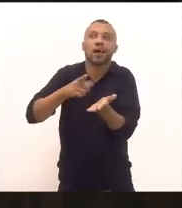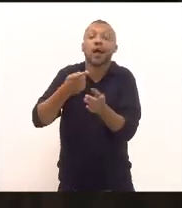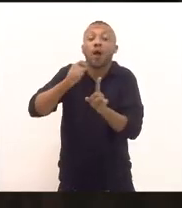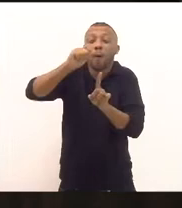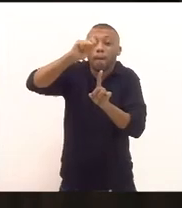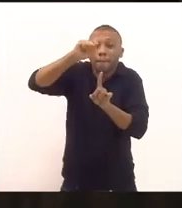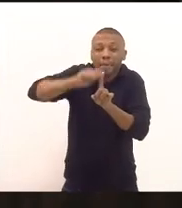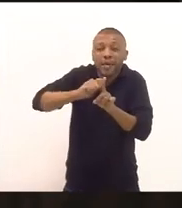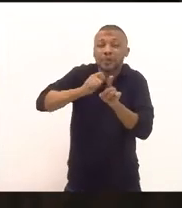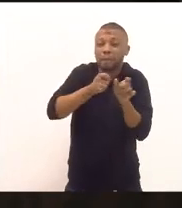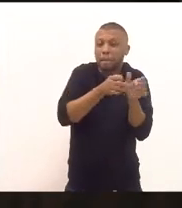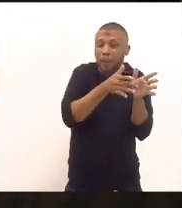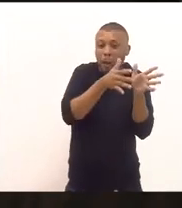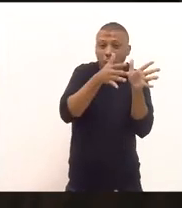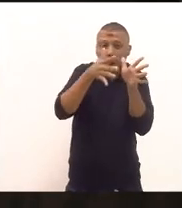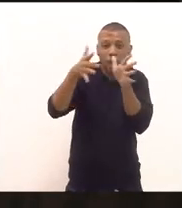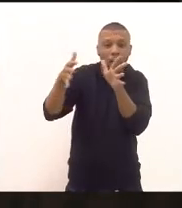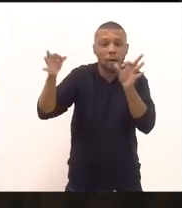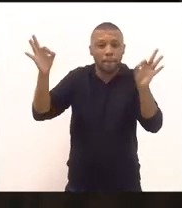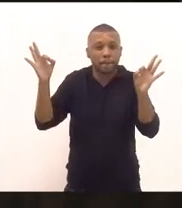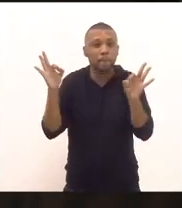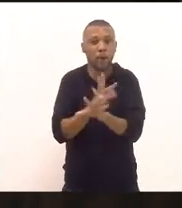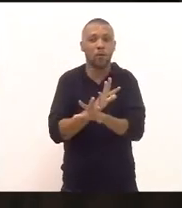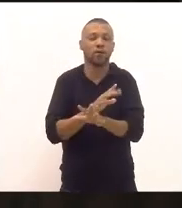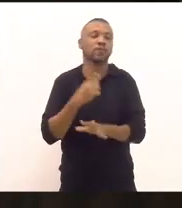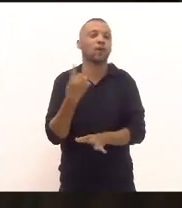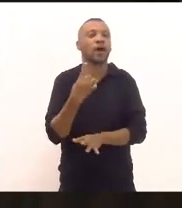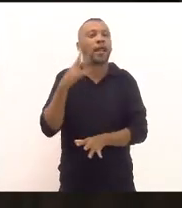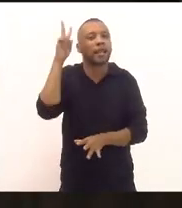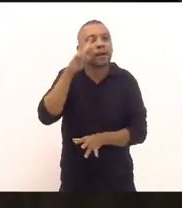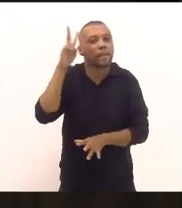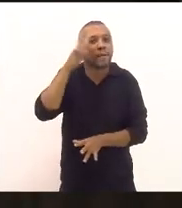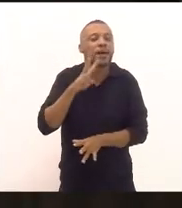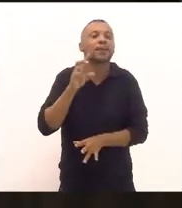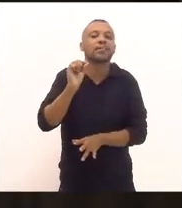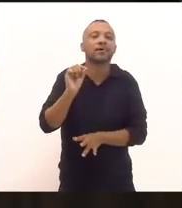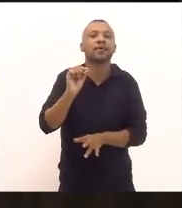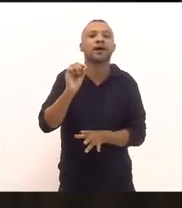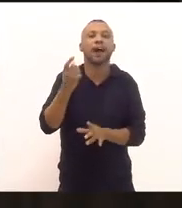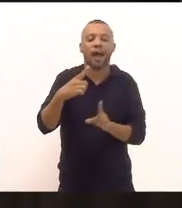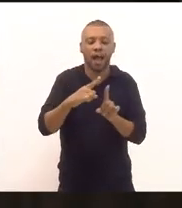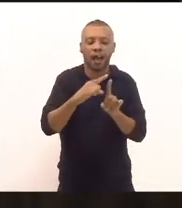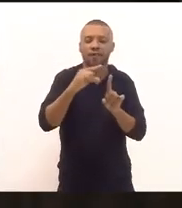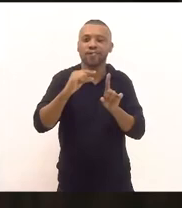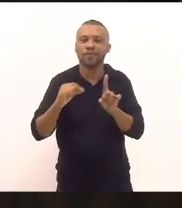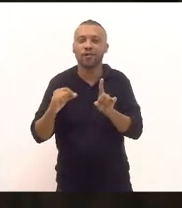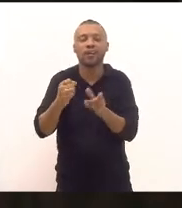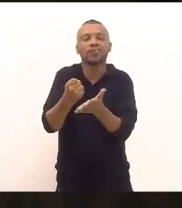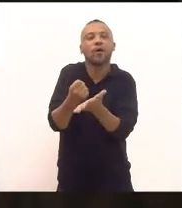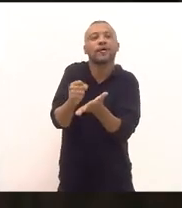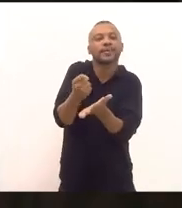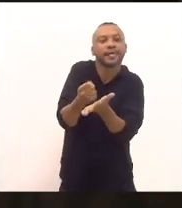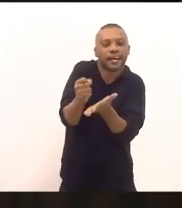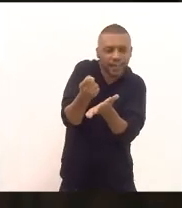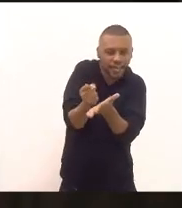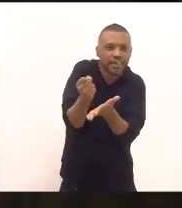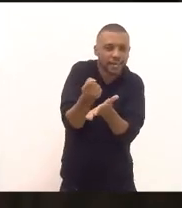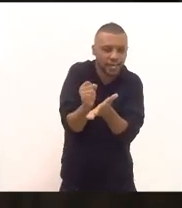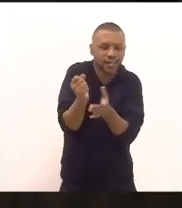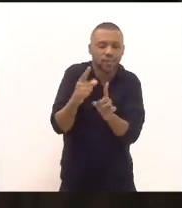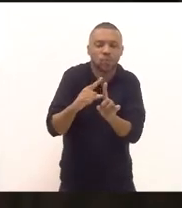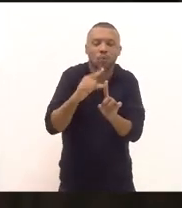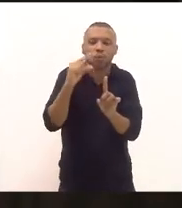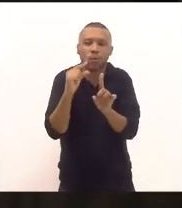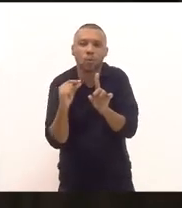um mês inteiro que a gente lembrando aí as folhas de ossãe né pai Dário a gente